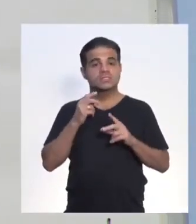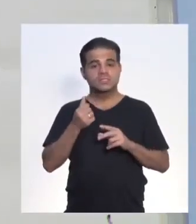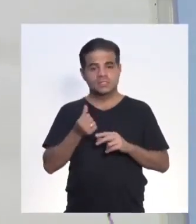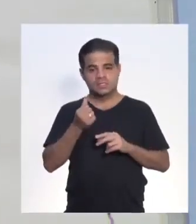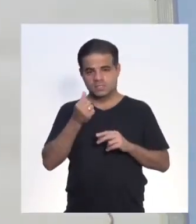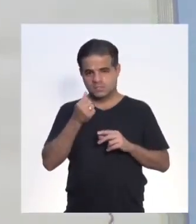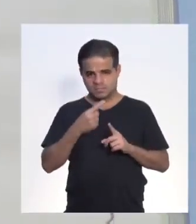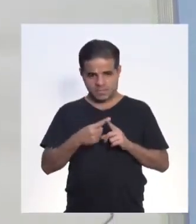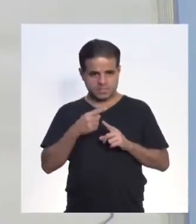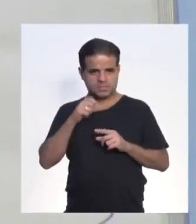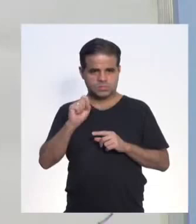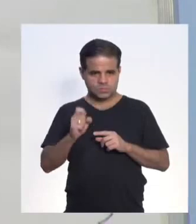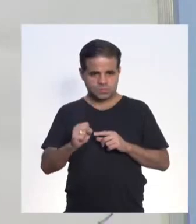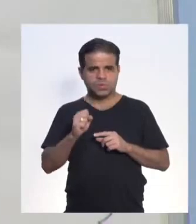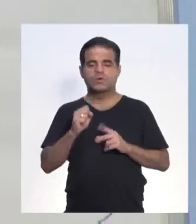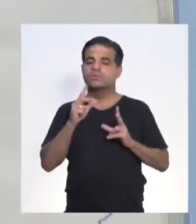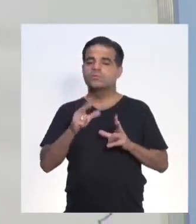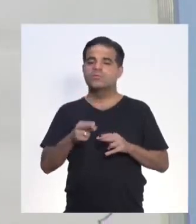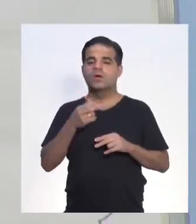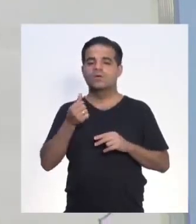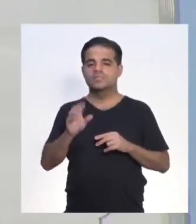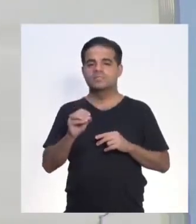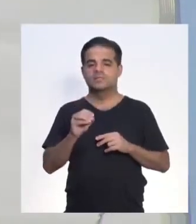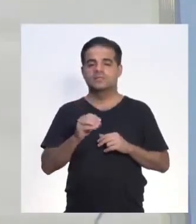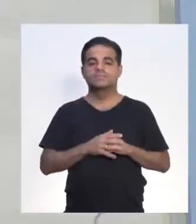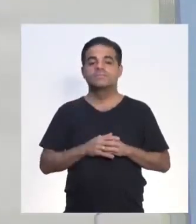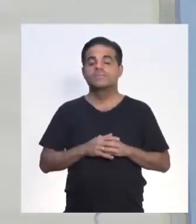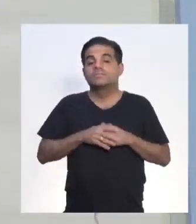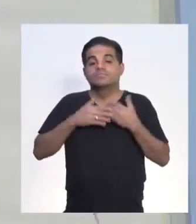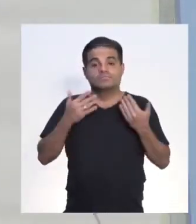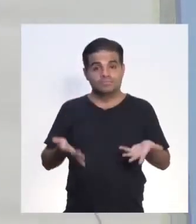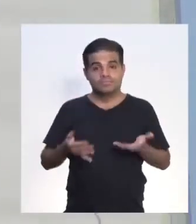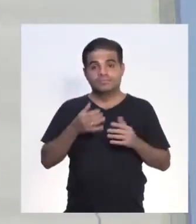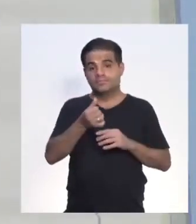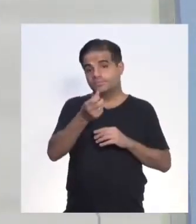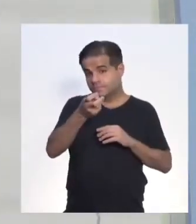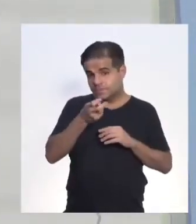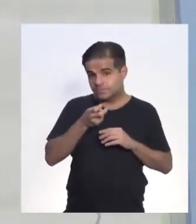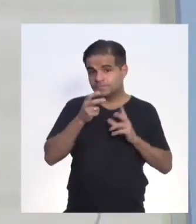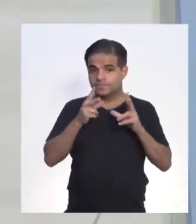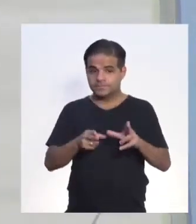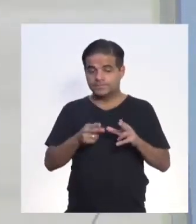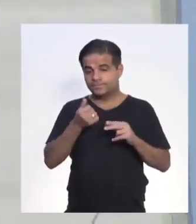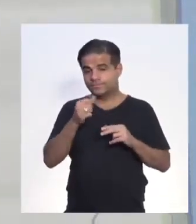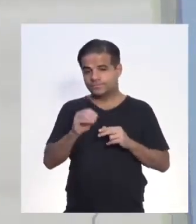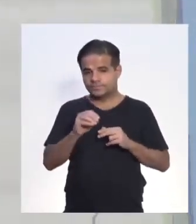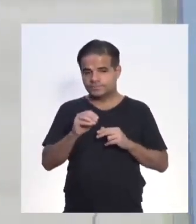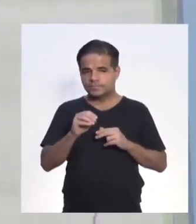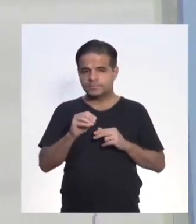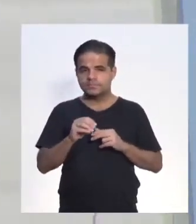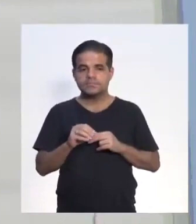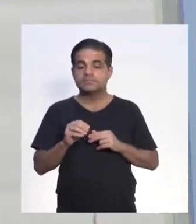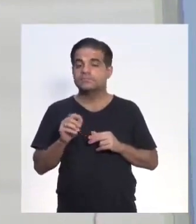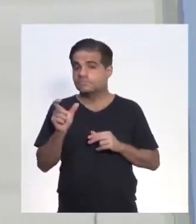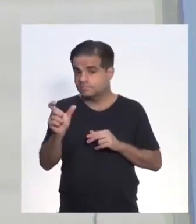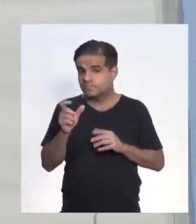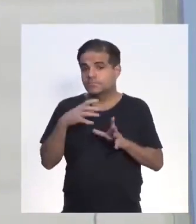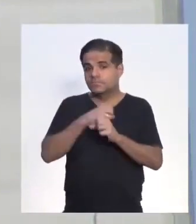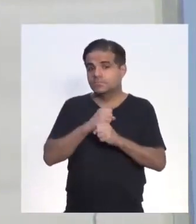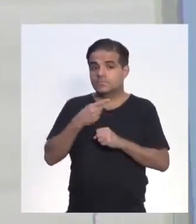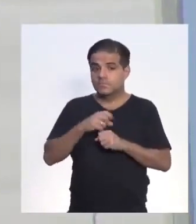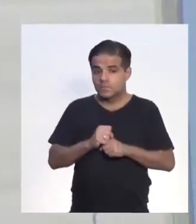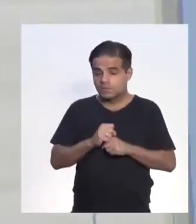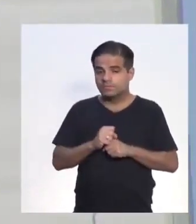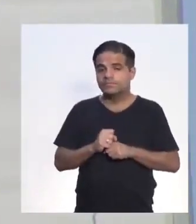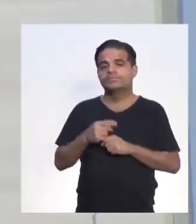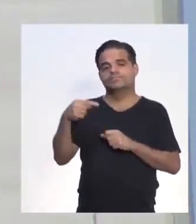vezes 3 é 18, igual a 60. Então, 6x é igual a 60, está somando 18,